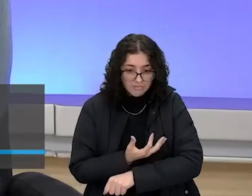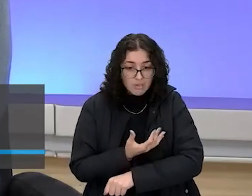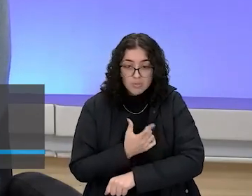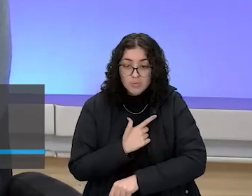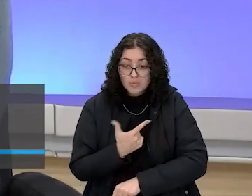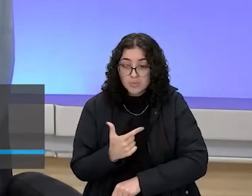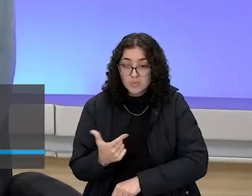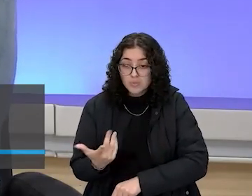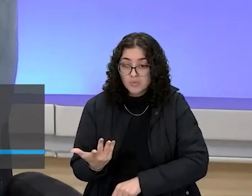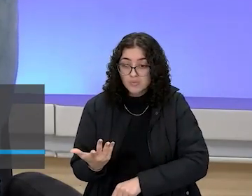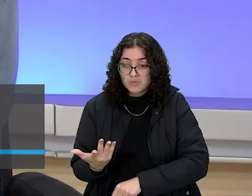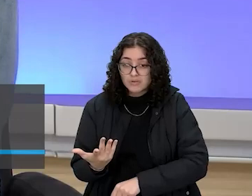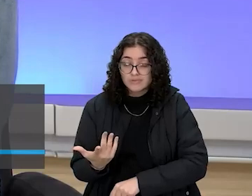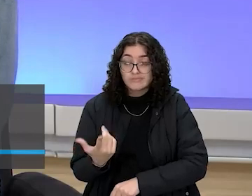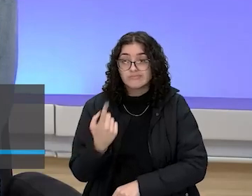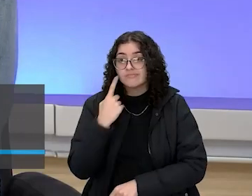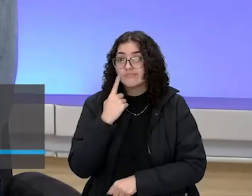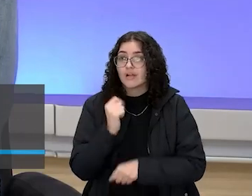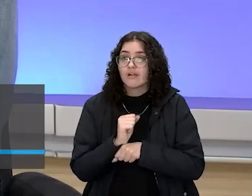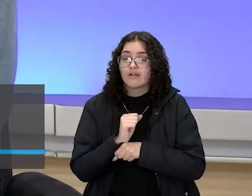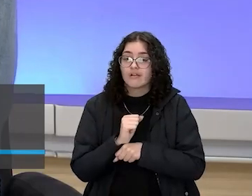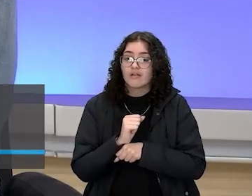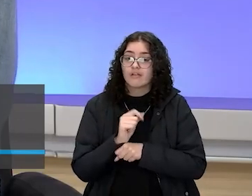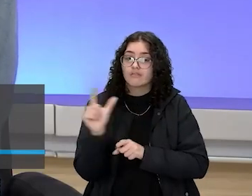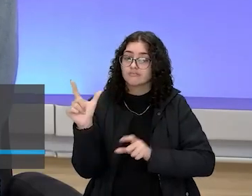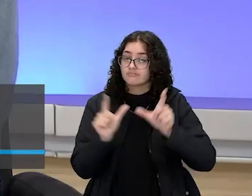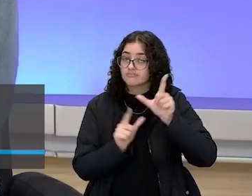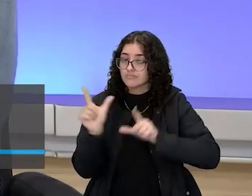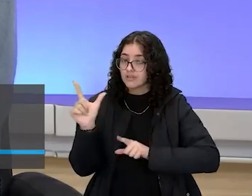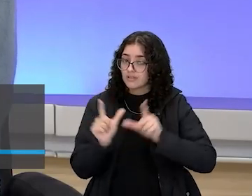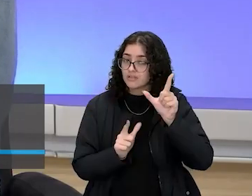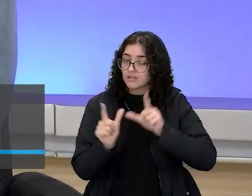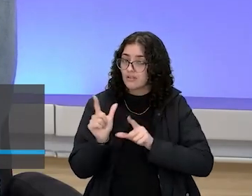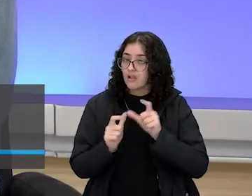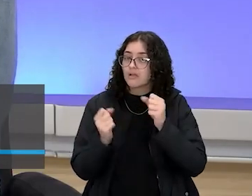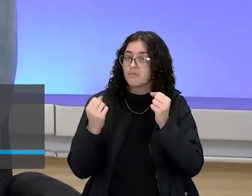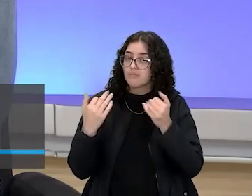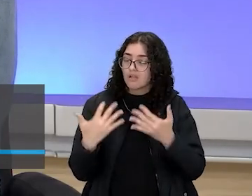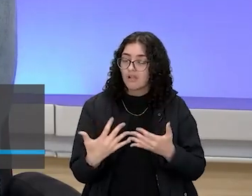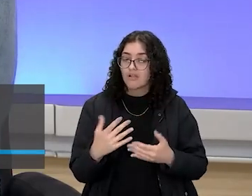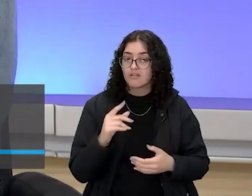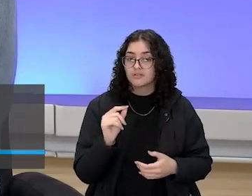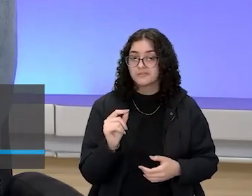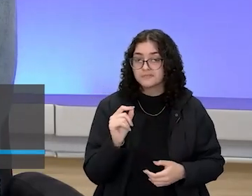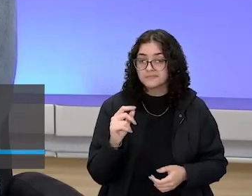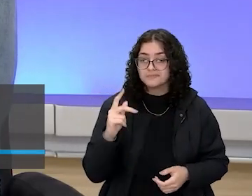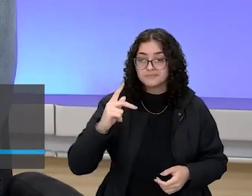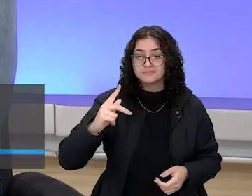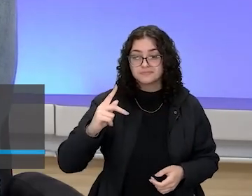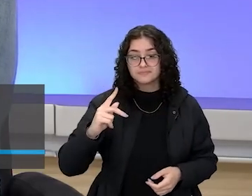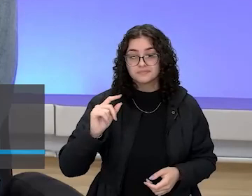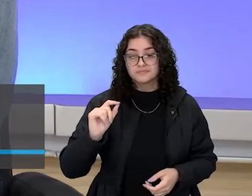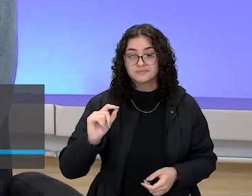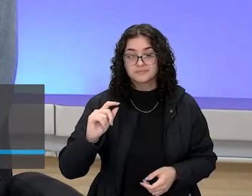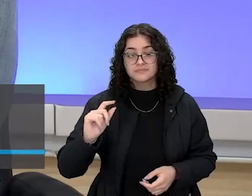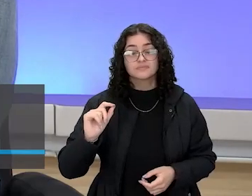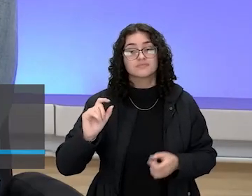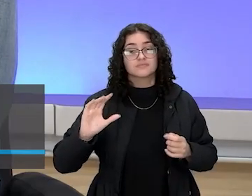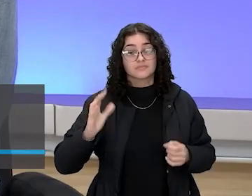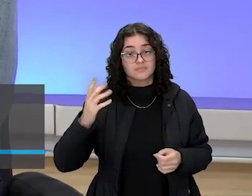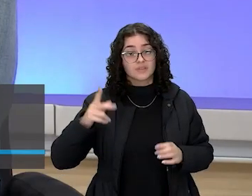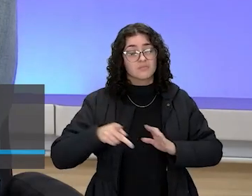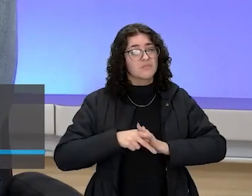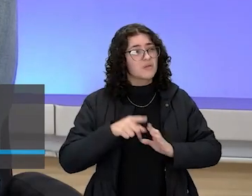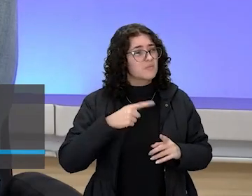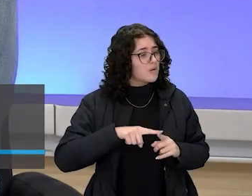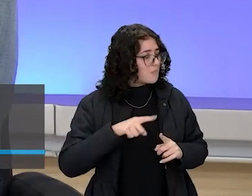aí ele parou para assistir um programa do qual falava justamente, abordava o que estava acontecendo lá